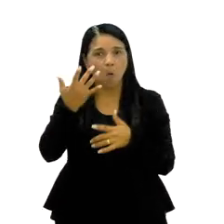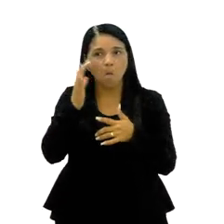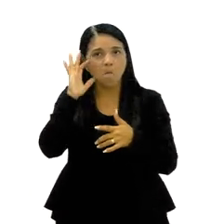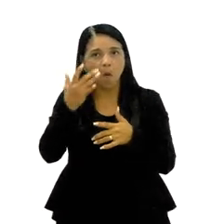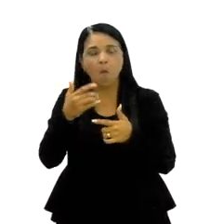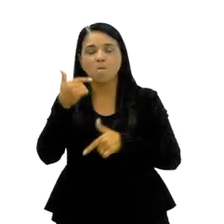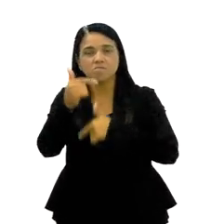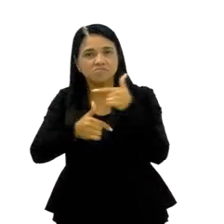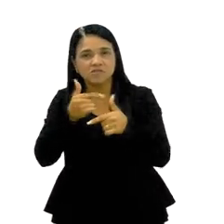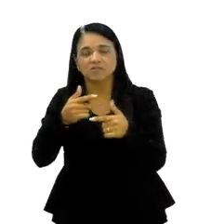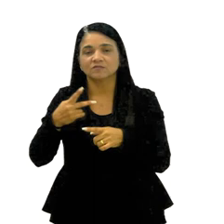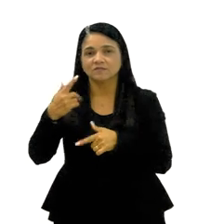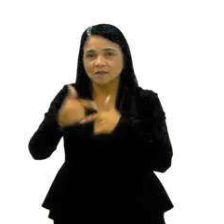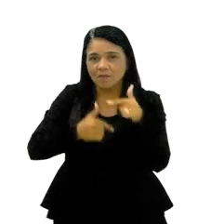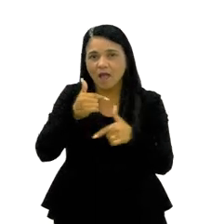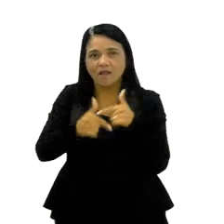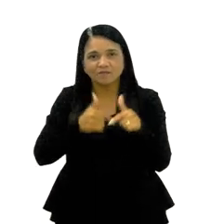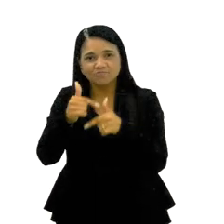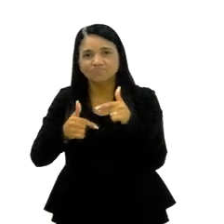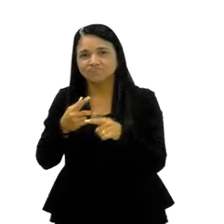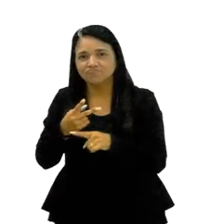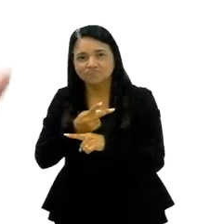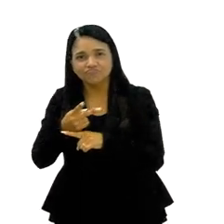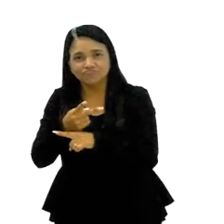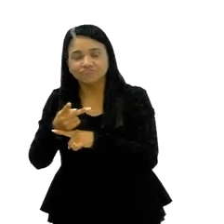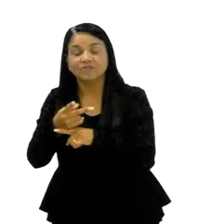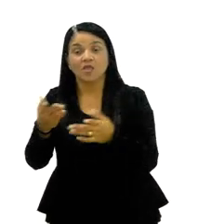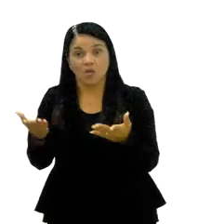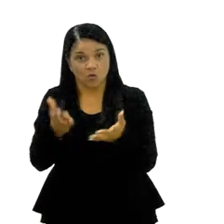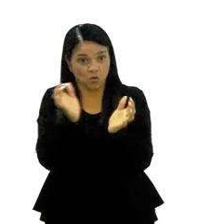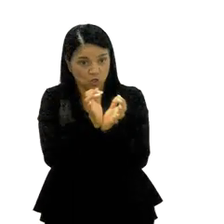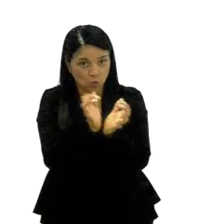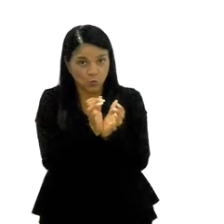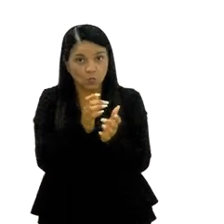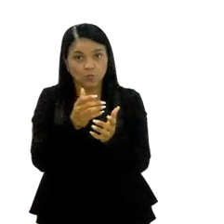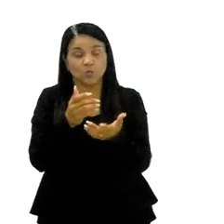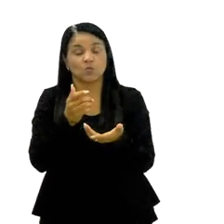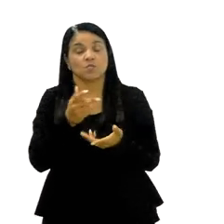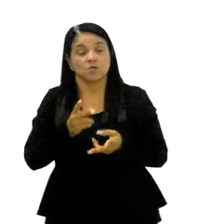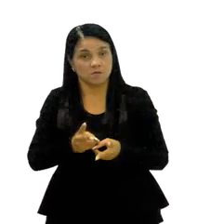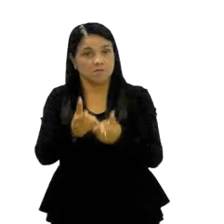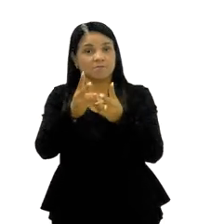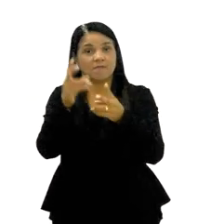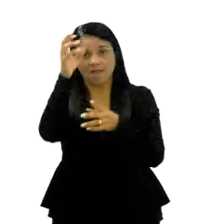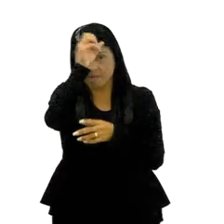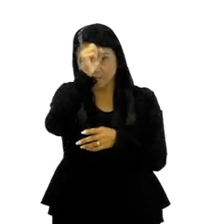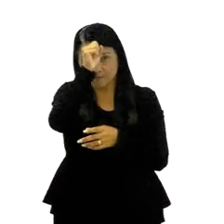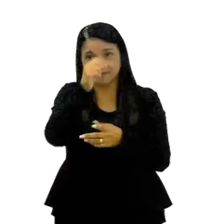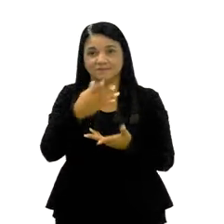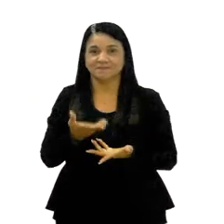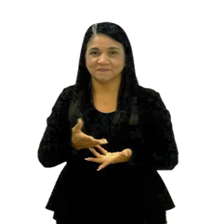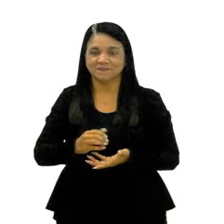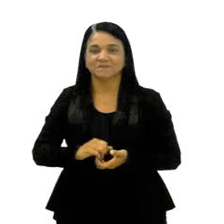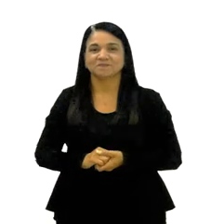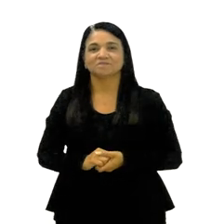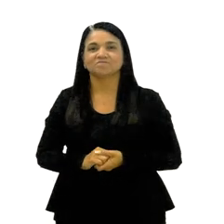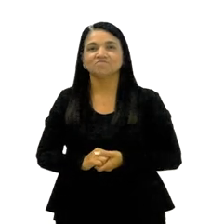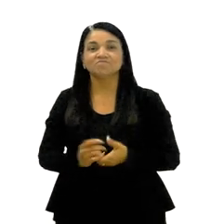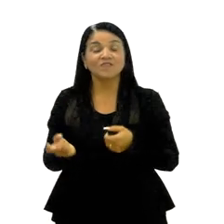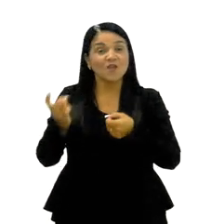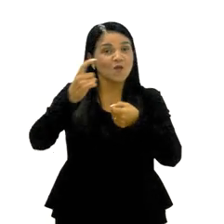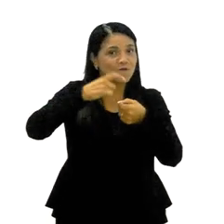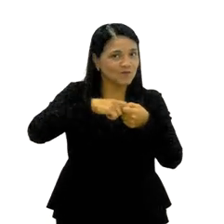Sempre buscando soluções, buscando trabalhos, para que essa galera que está comigo até hoje continue aprendendo para